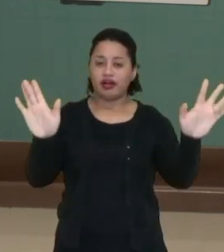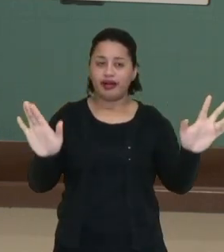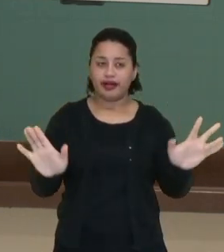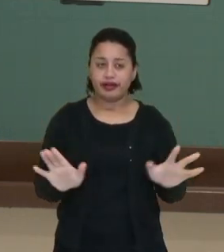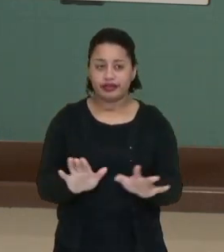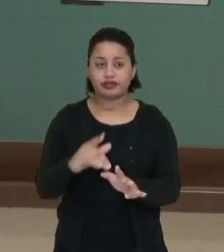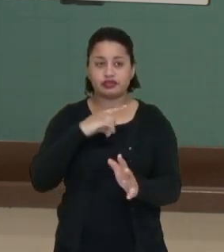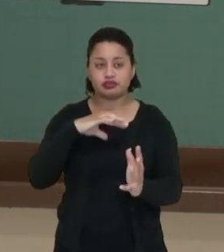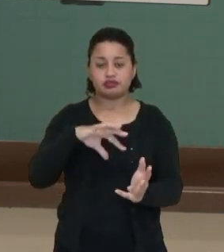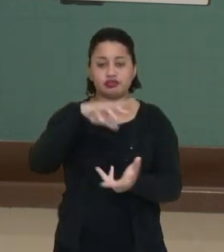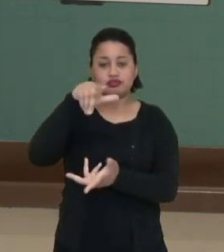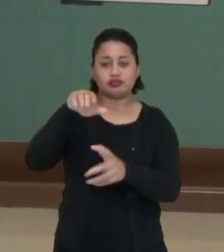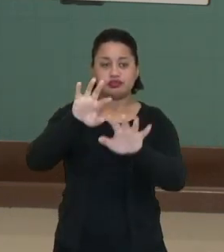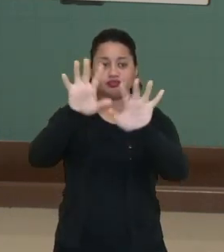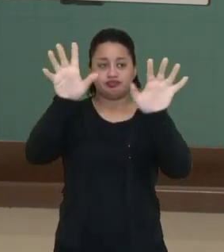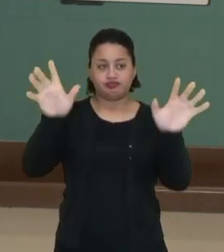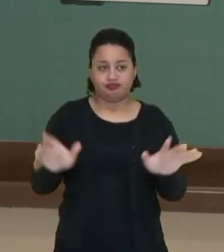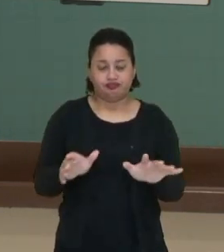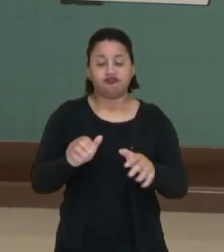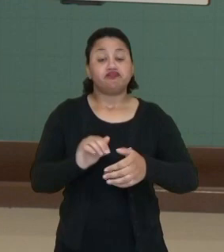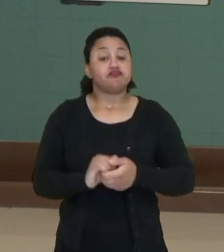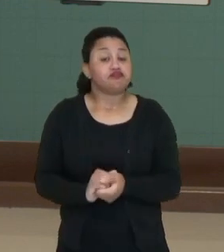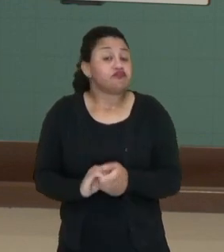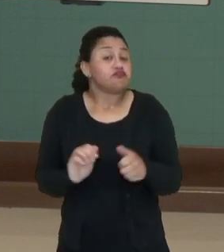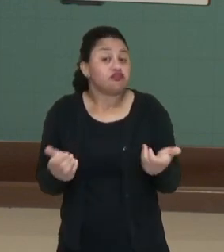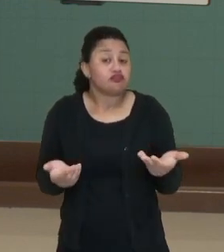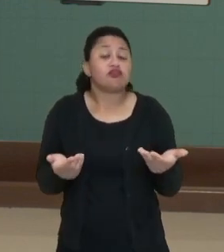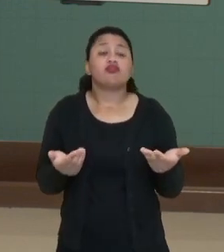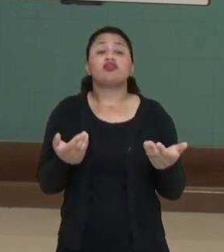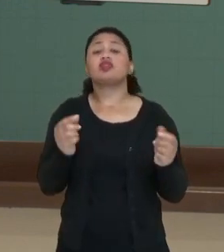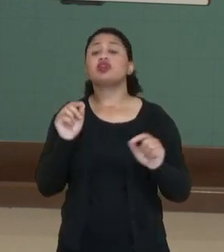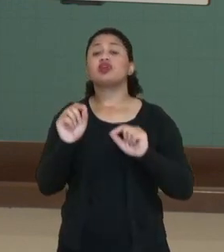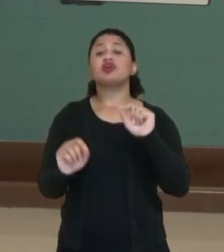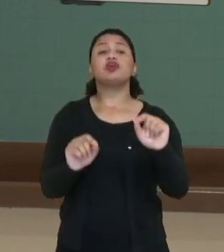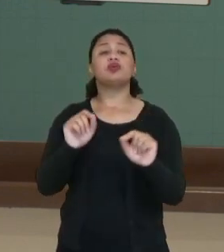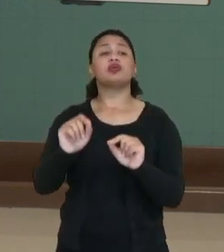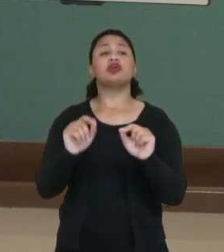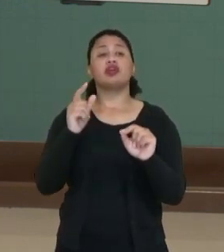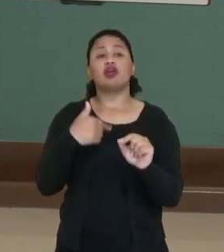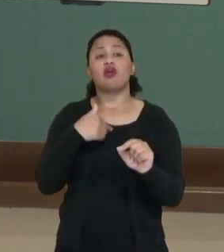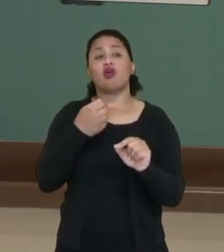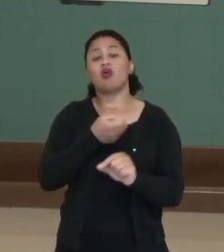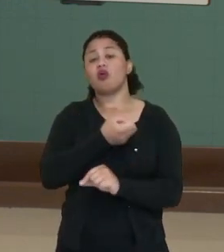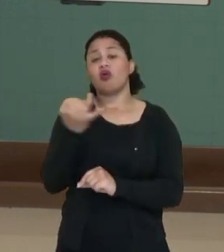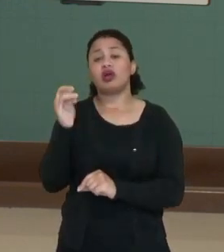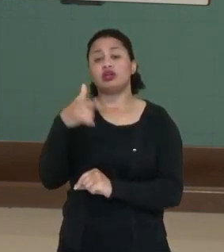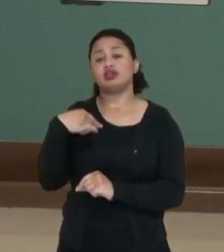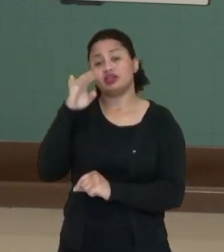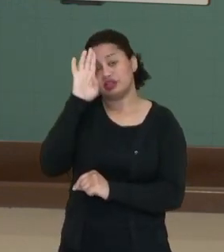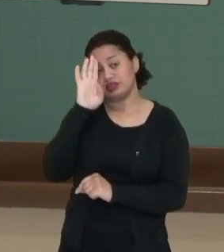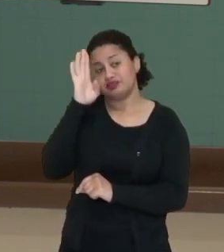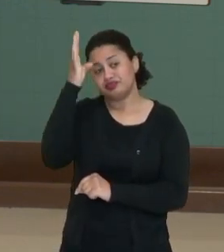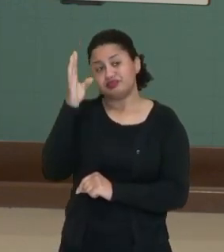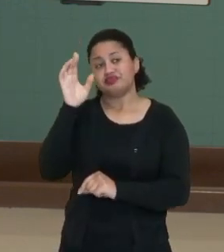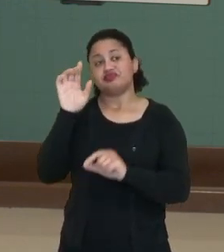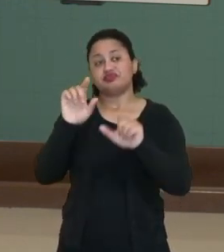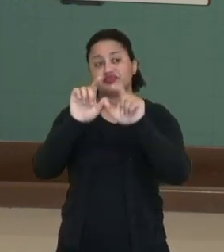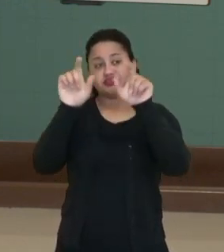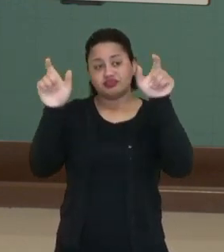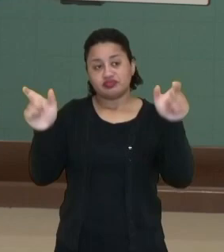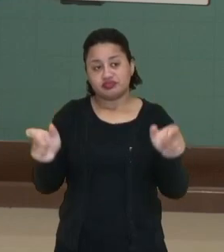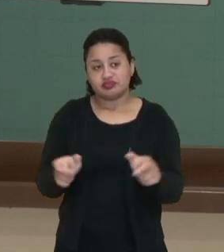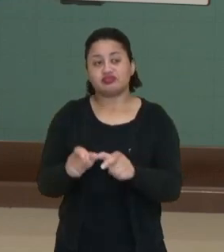Terra. Muito bem. E quais são os principais participantes, aqueles que estão